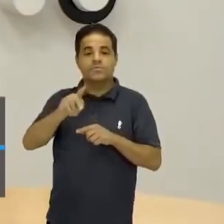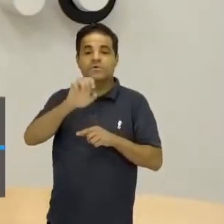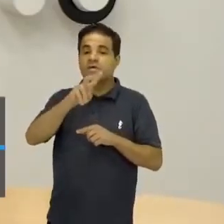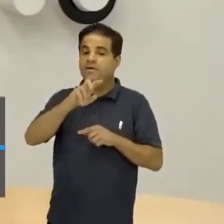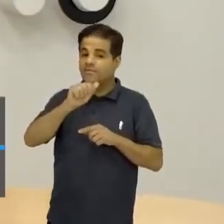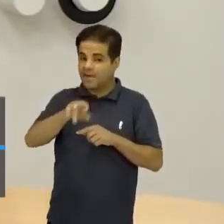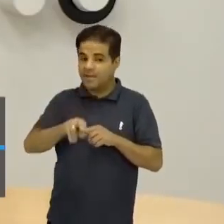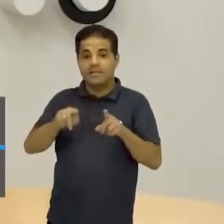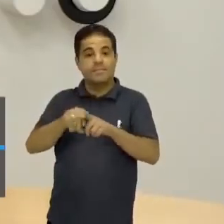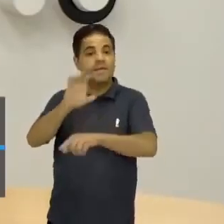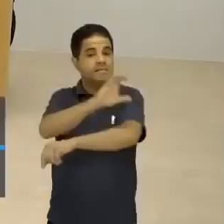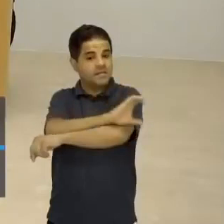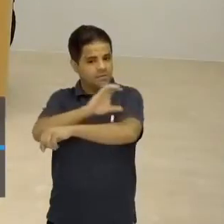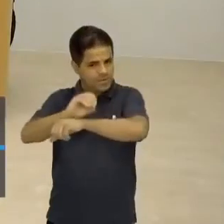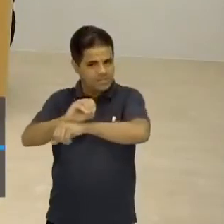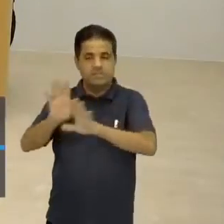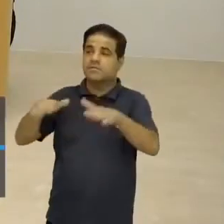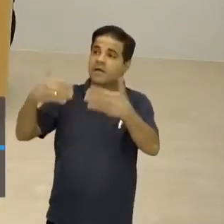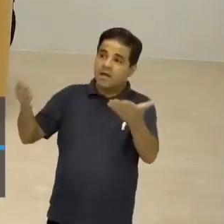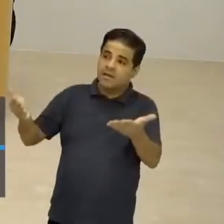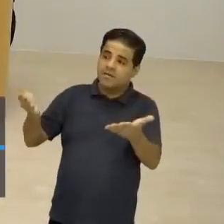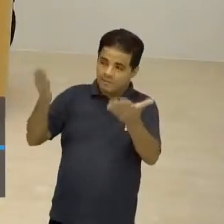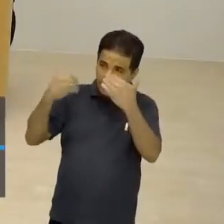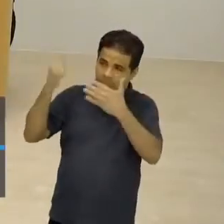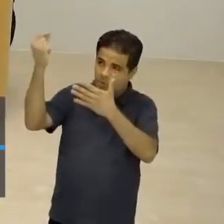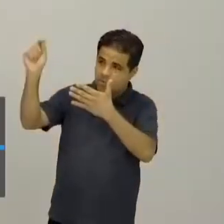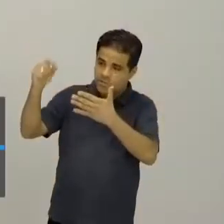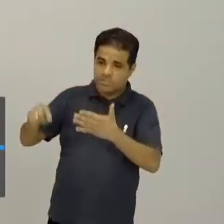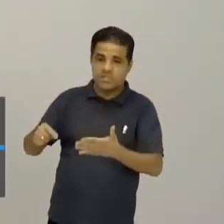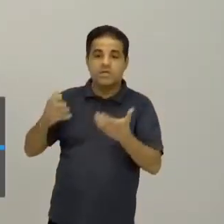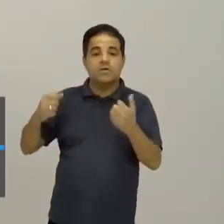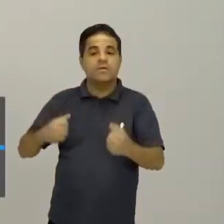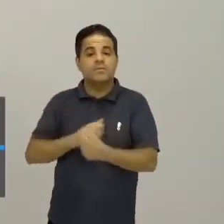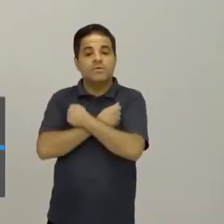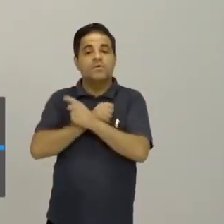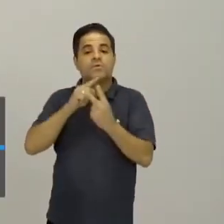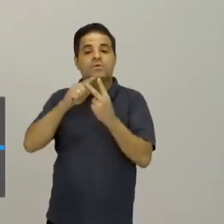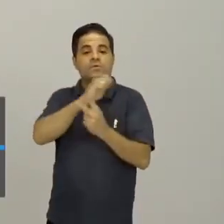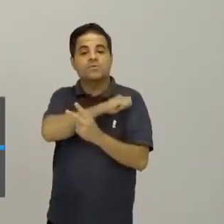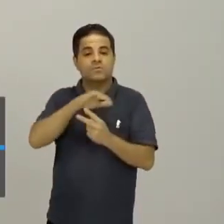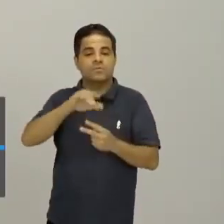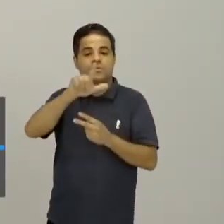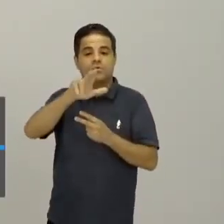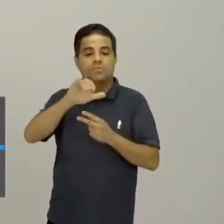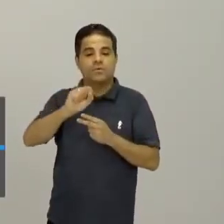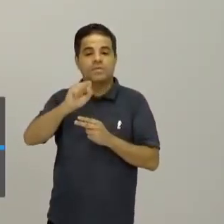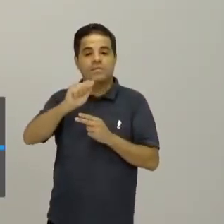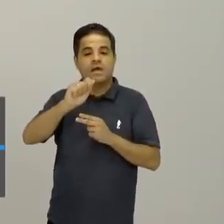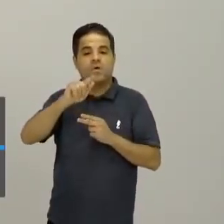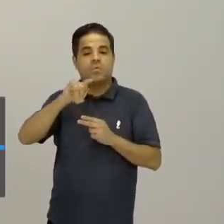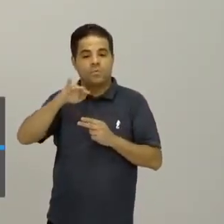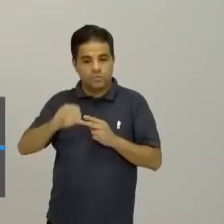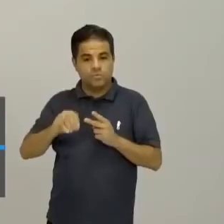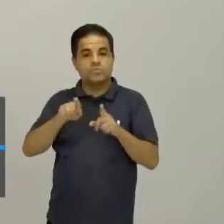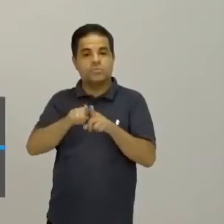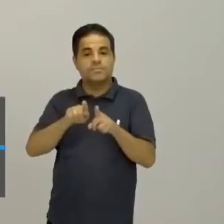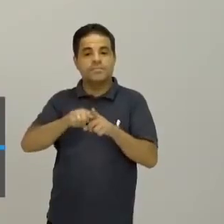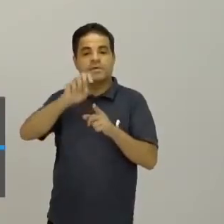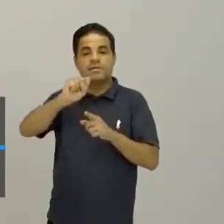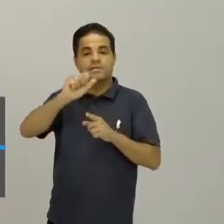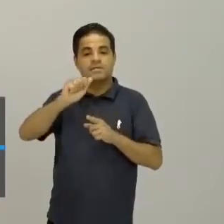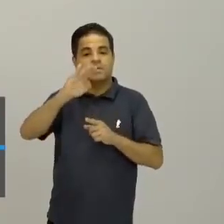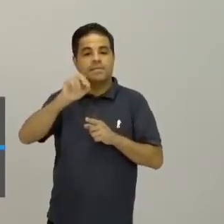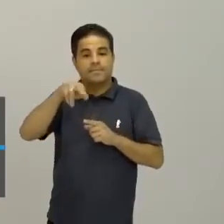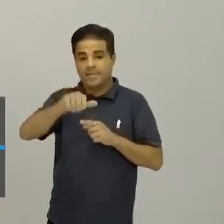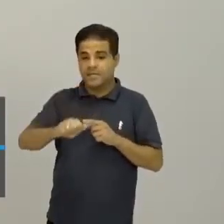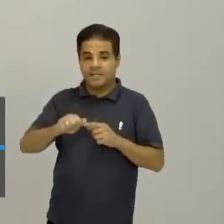do Centro-Oeste. Professora Roberta, vamos corrigir? Vamos, eu quero mandar um abraço para 2 alunos, o Luiz Augusto e a Sabrina, que estão acertando tudo, pelo menos os